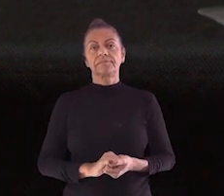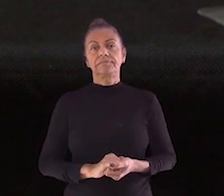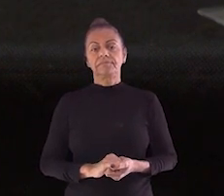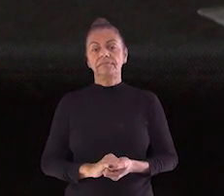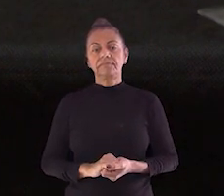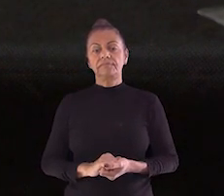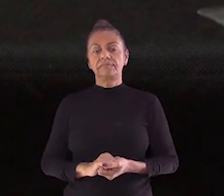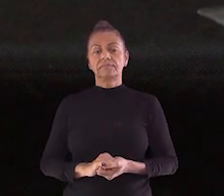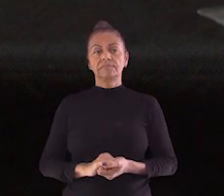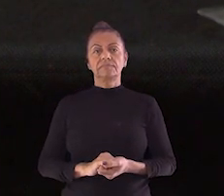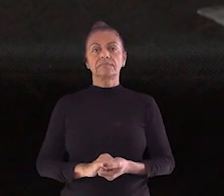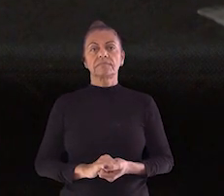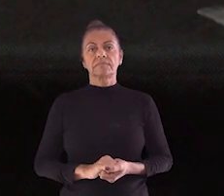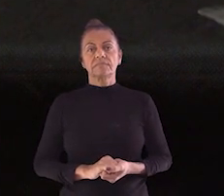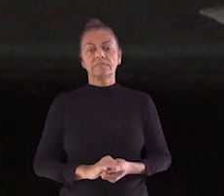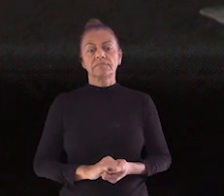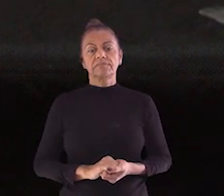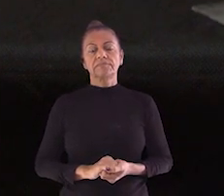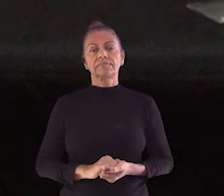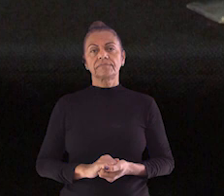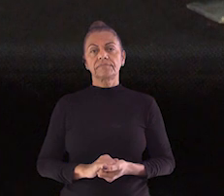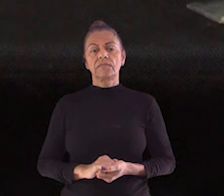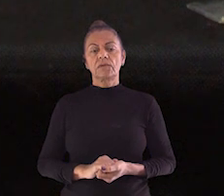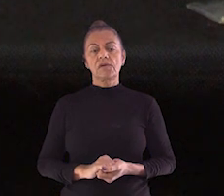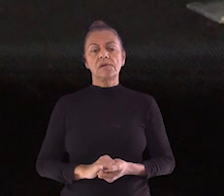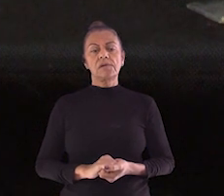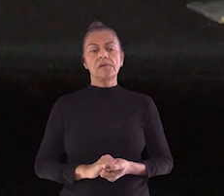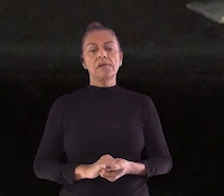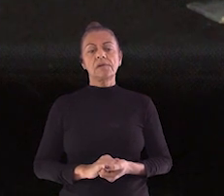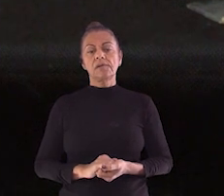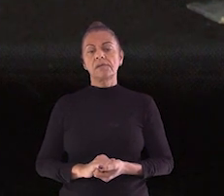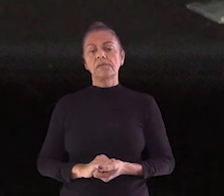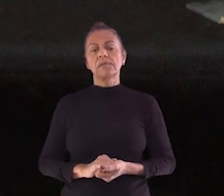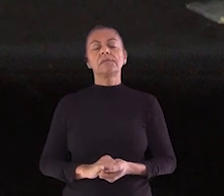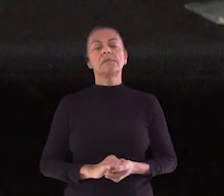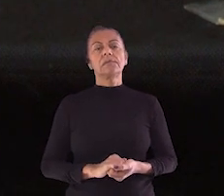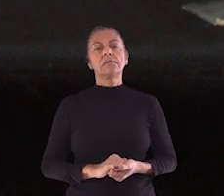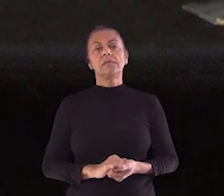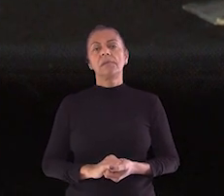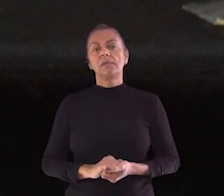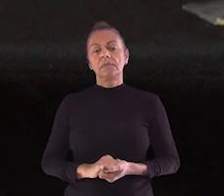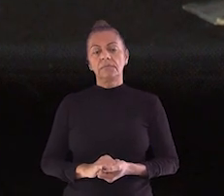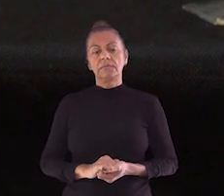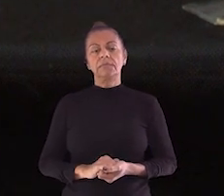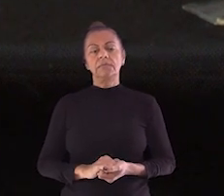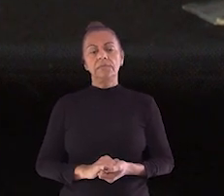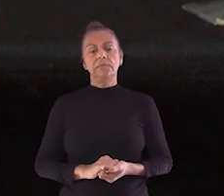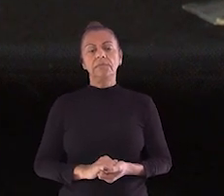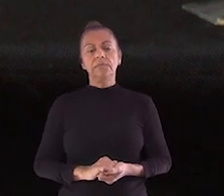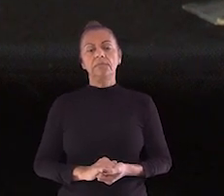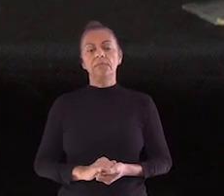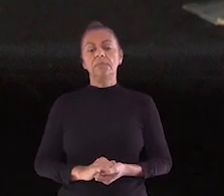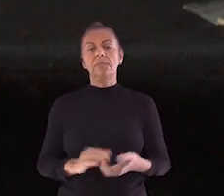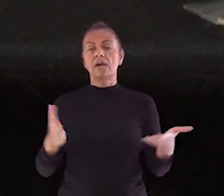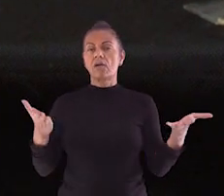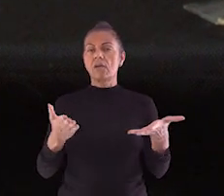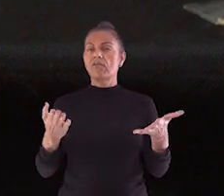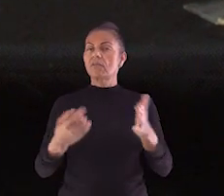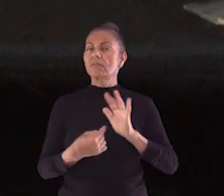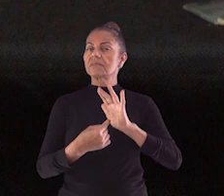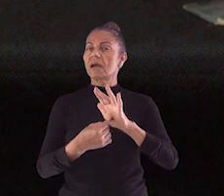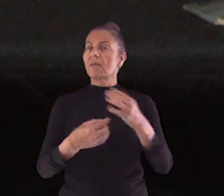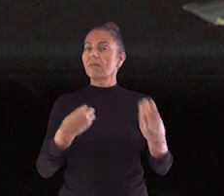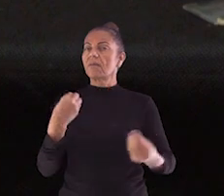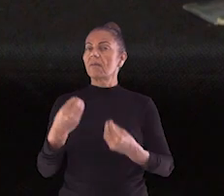Vou fazer várias, preenchendo toda a folha. Eu já tinha feito o meu, então vou mostrar